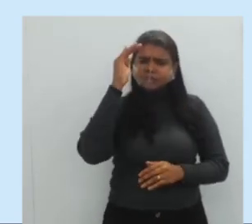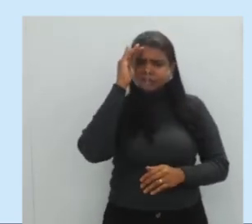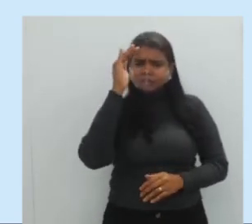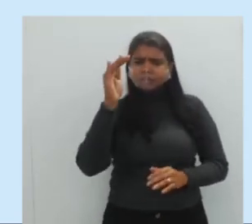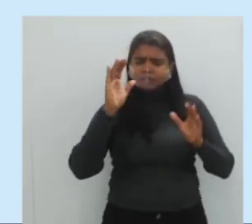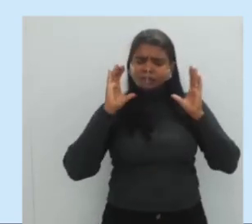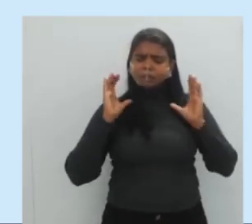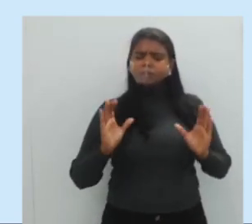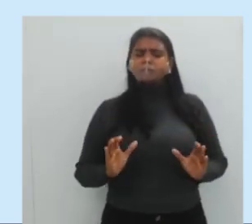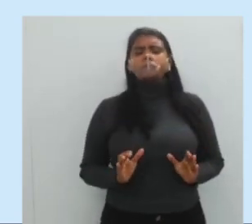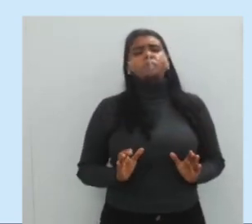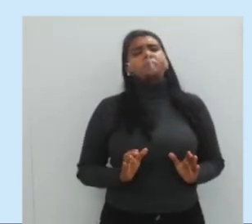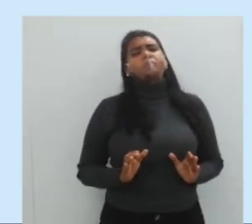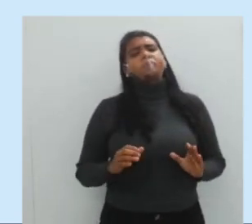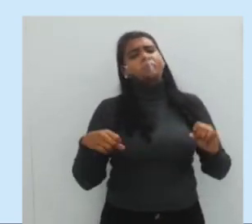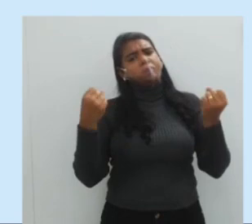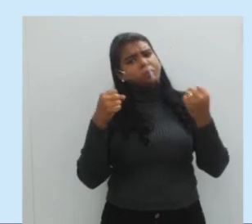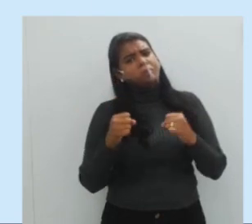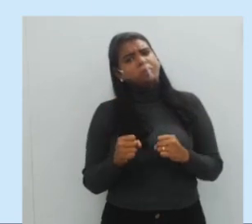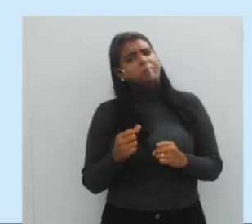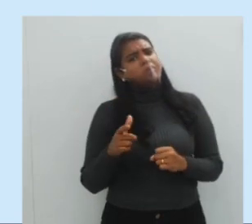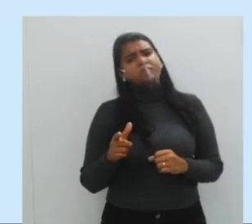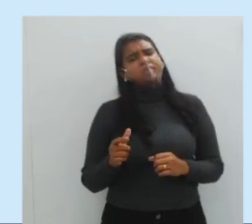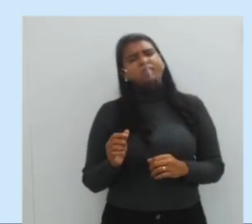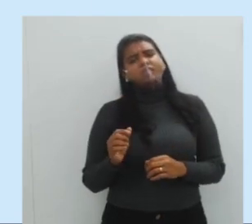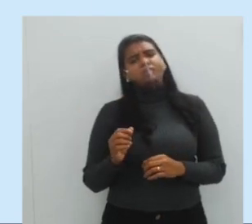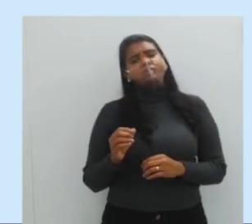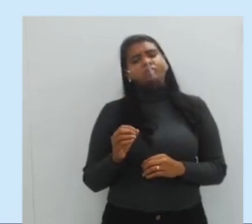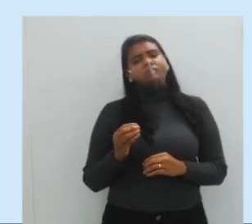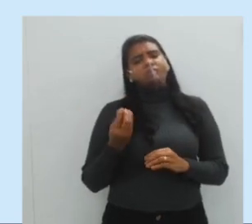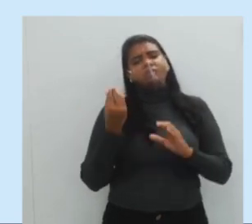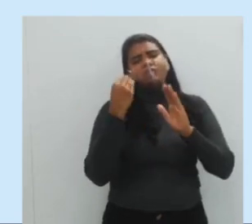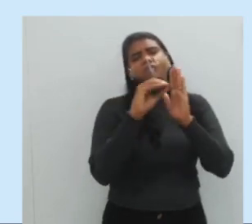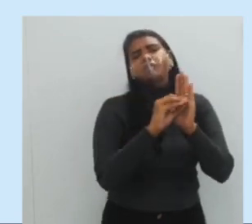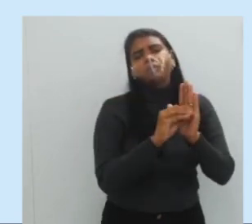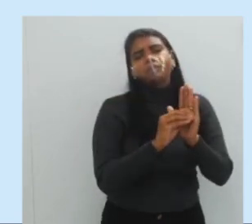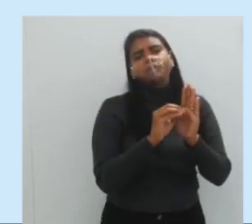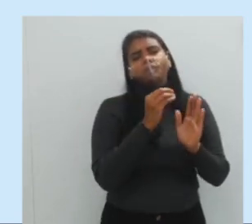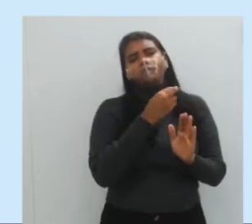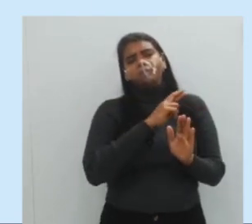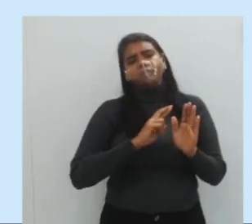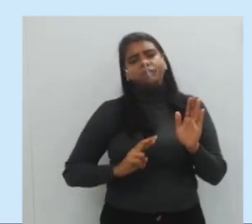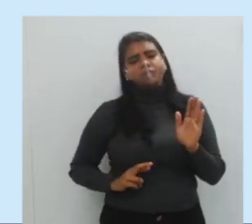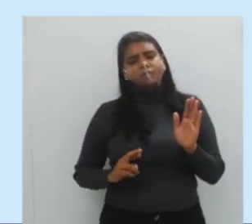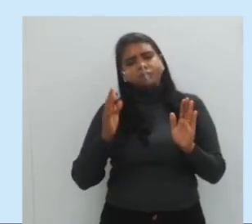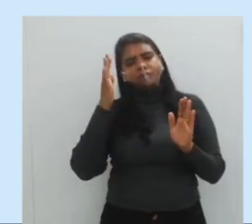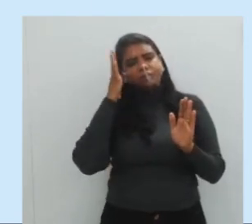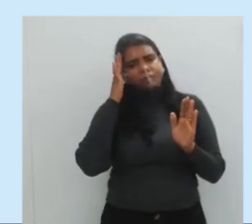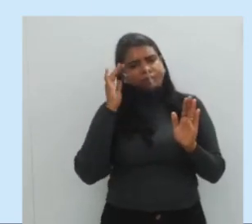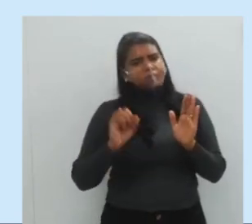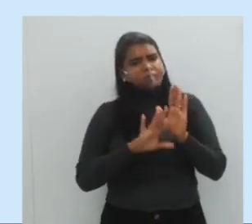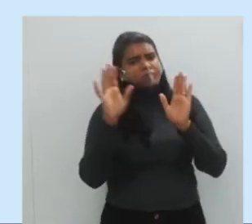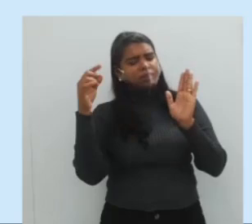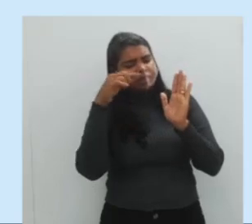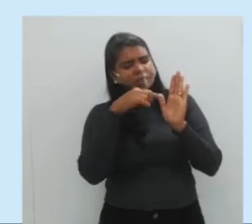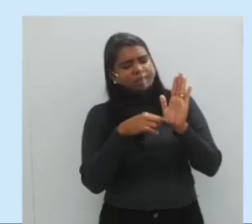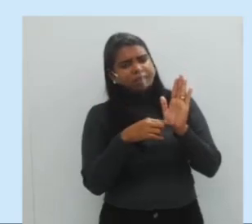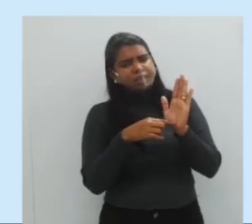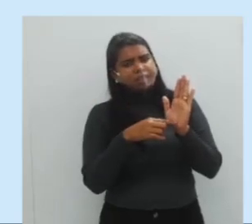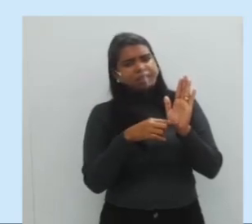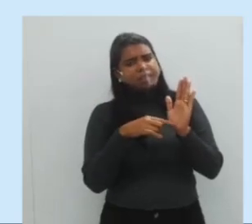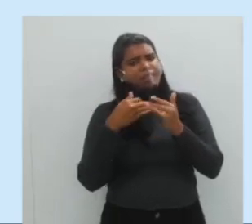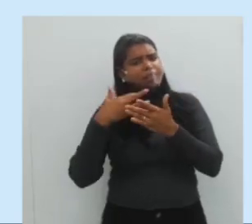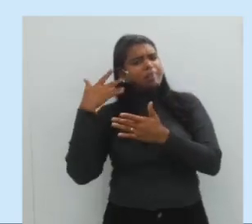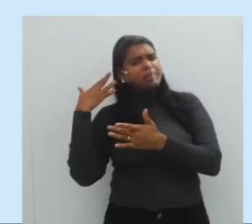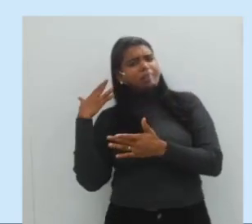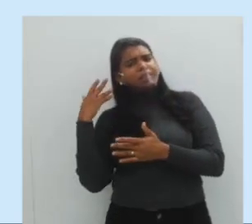Desse respeito, certo? Que aquele símbolo não foi colocado ali por aquela religião à toa. Há uma história,